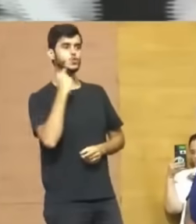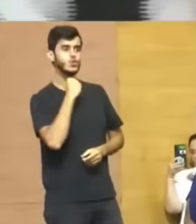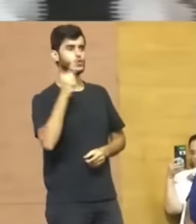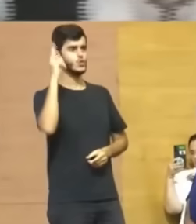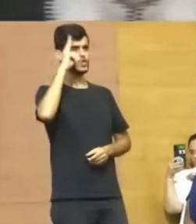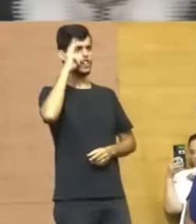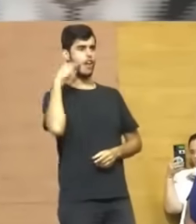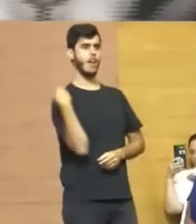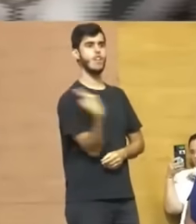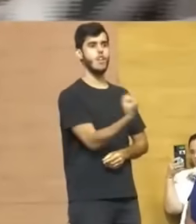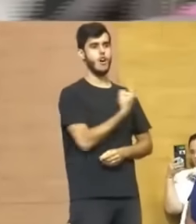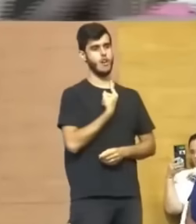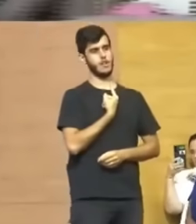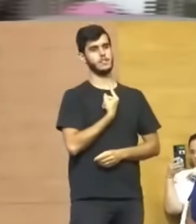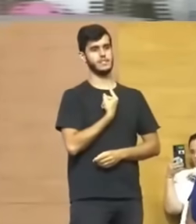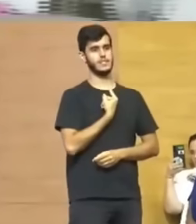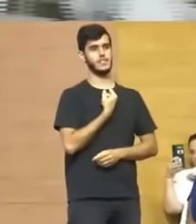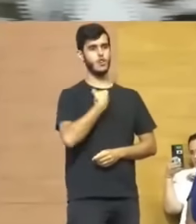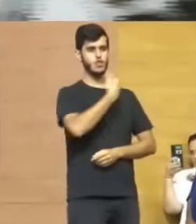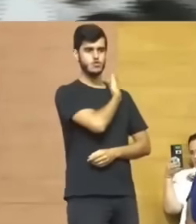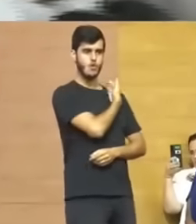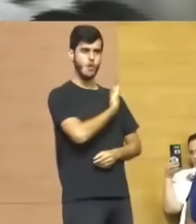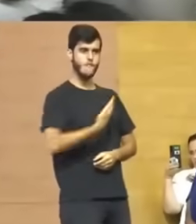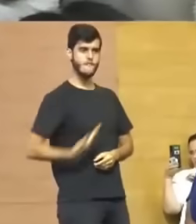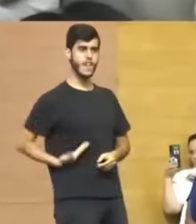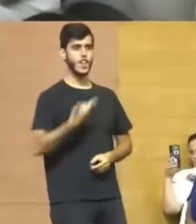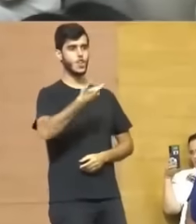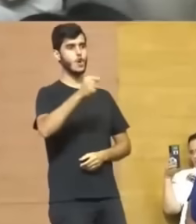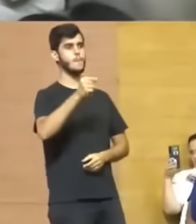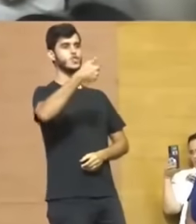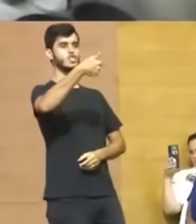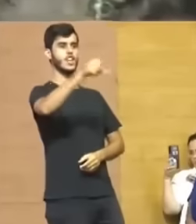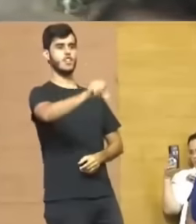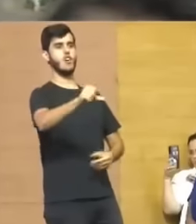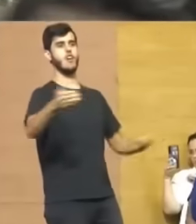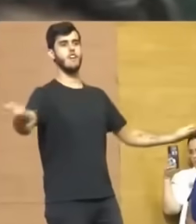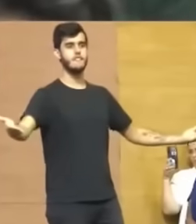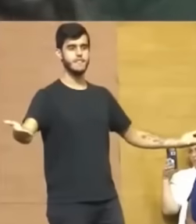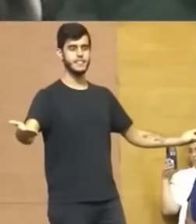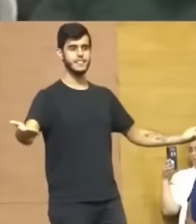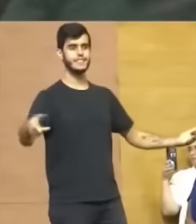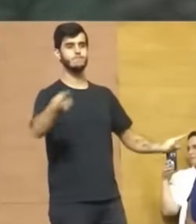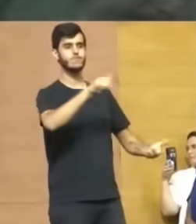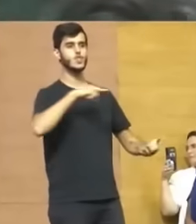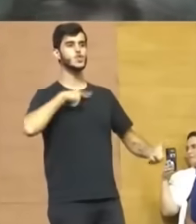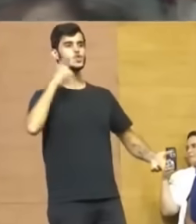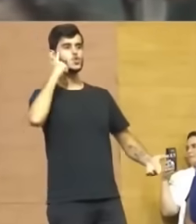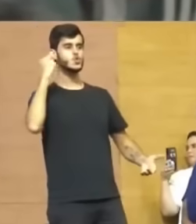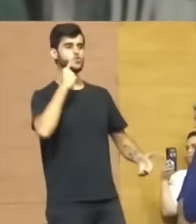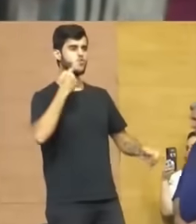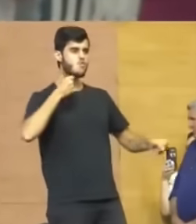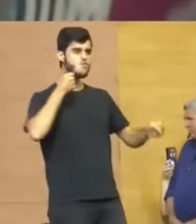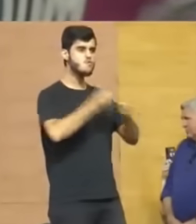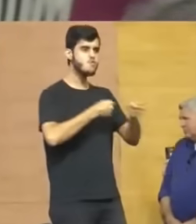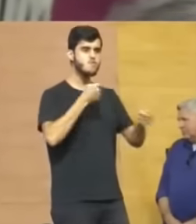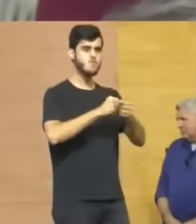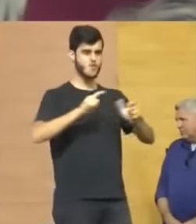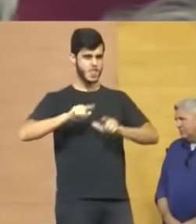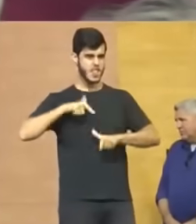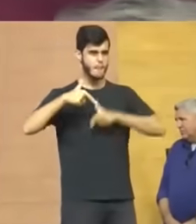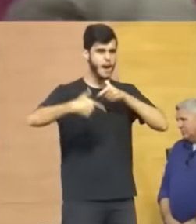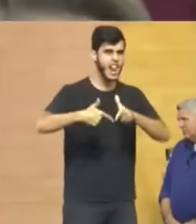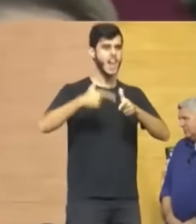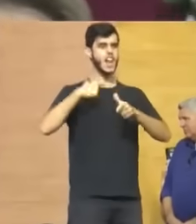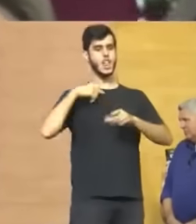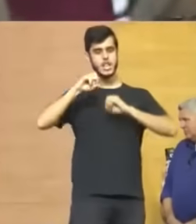que comporam o nosso governo em 2019. Nós tivemos vários surdos trabalhando, nós educamos a